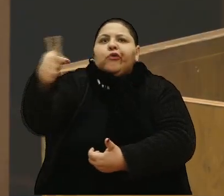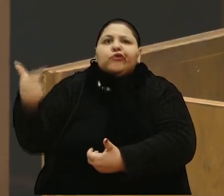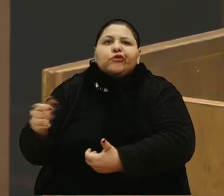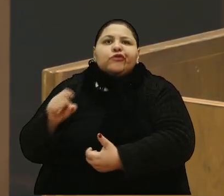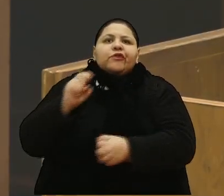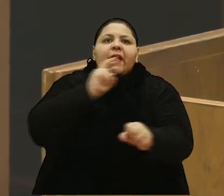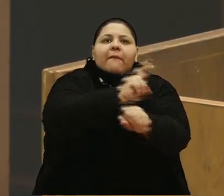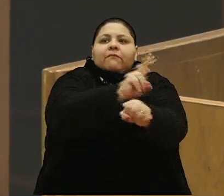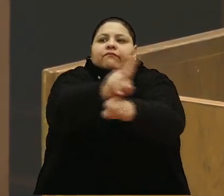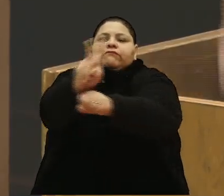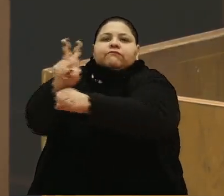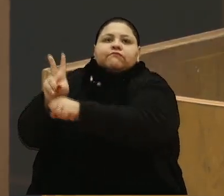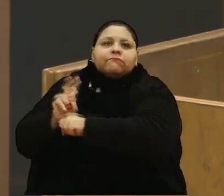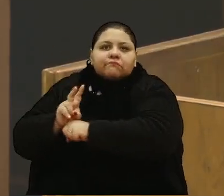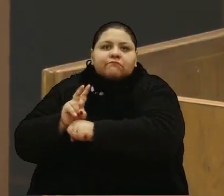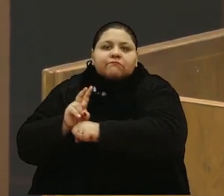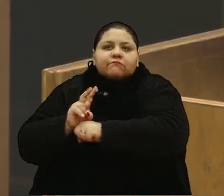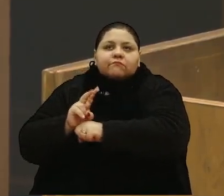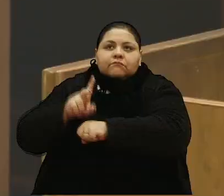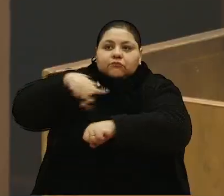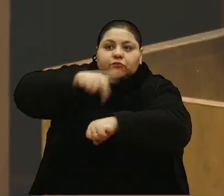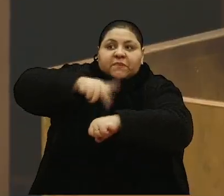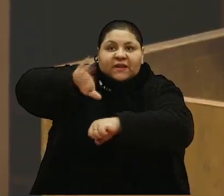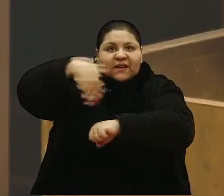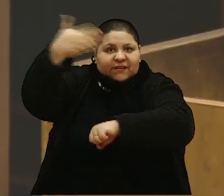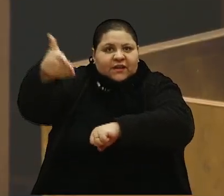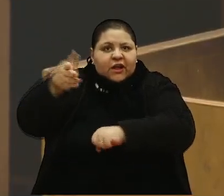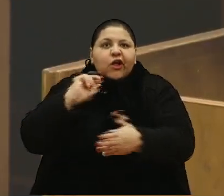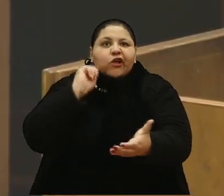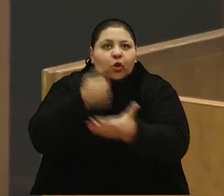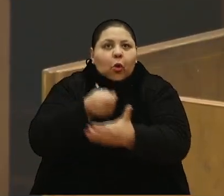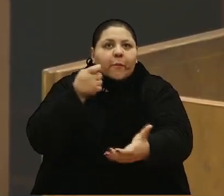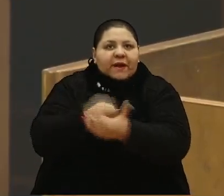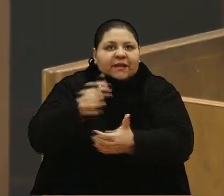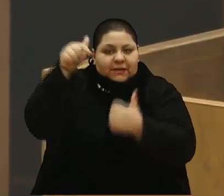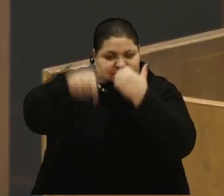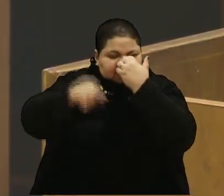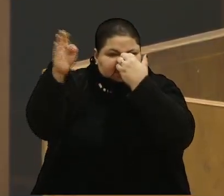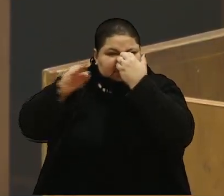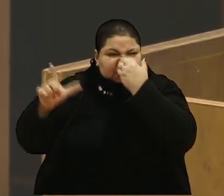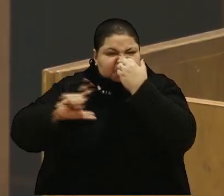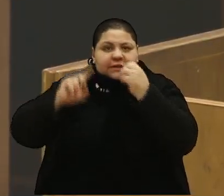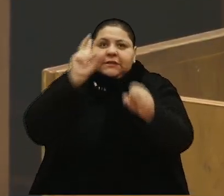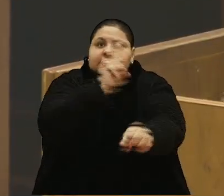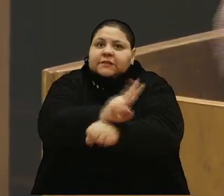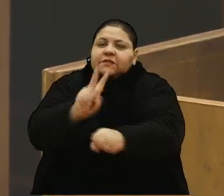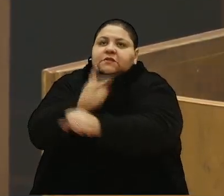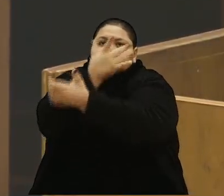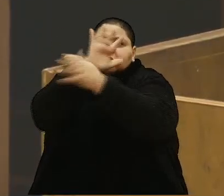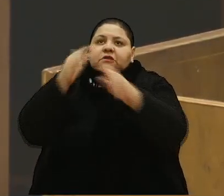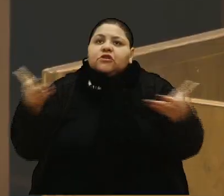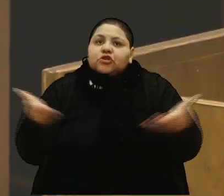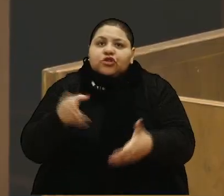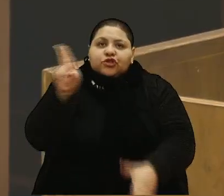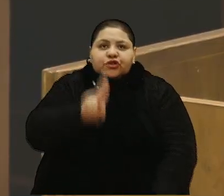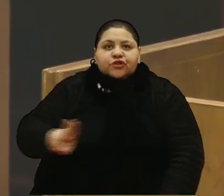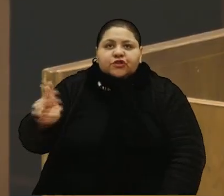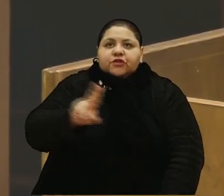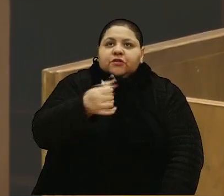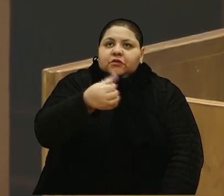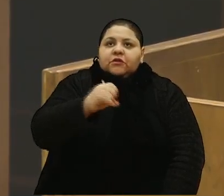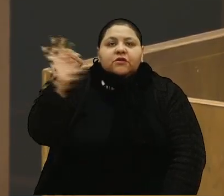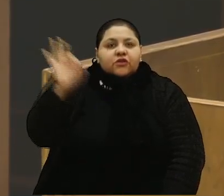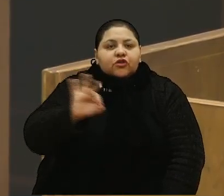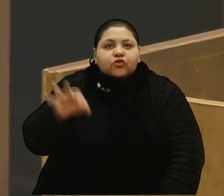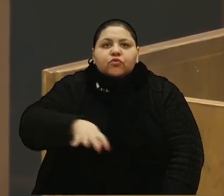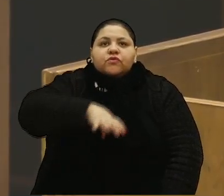preservação. Enquanto os países lá fora que estão cobrando de nós, que tem que proteger o meio ambiente, já estão usando 60% do